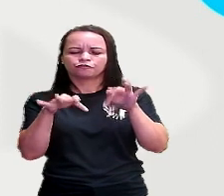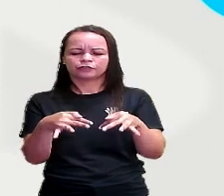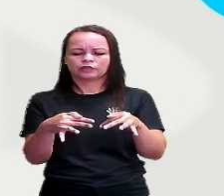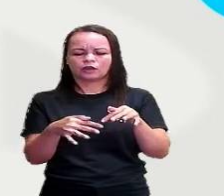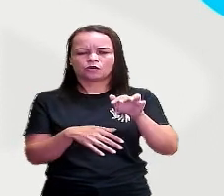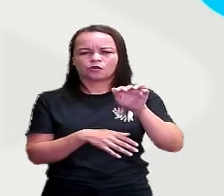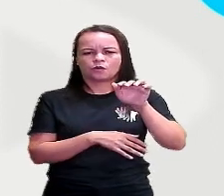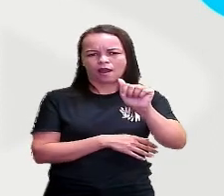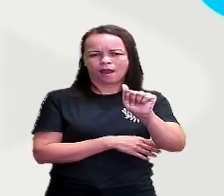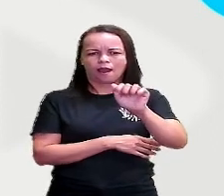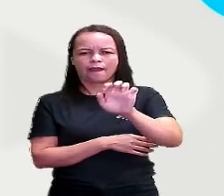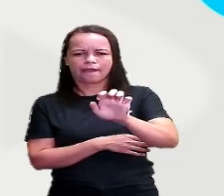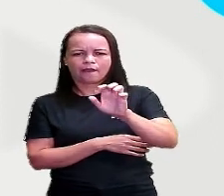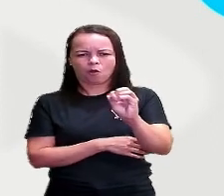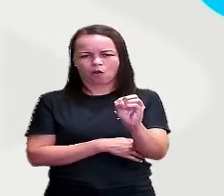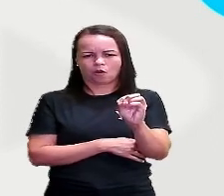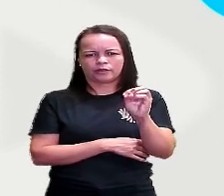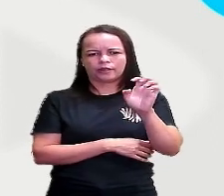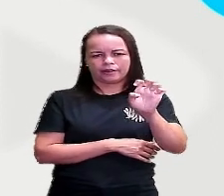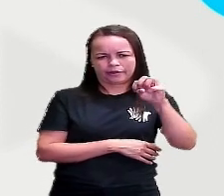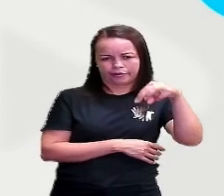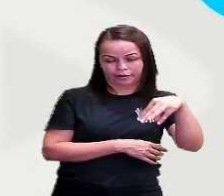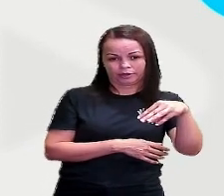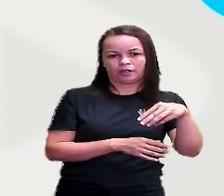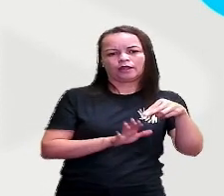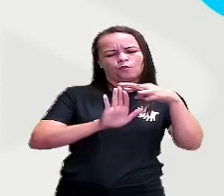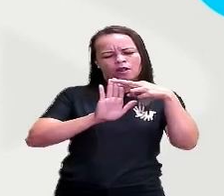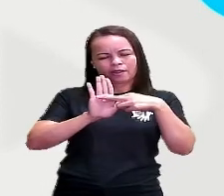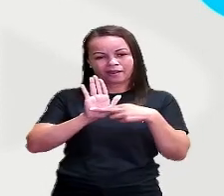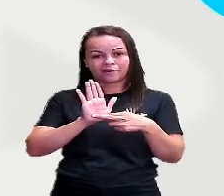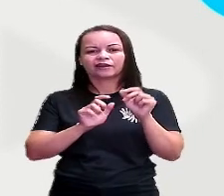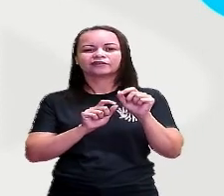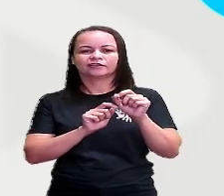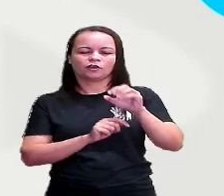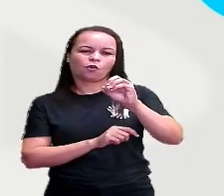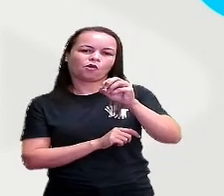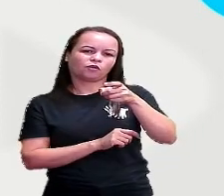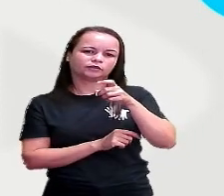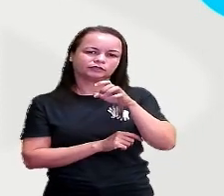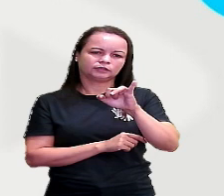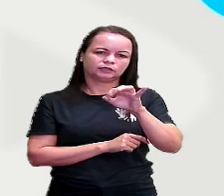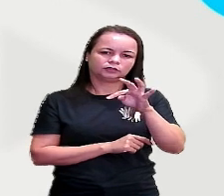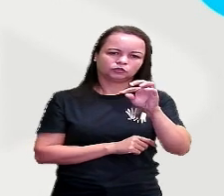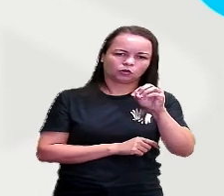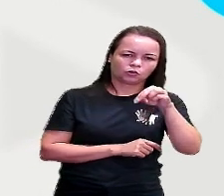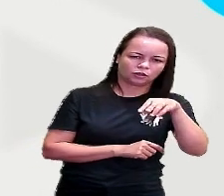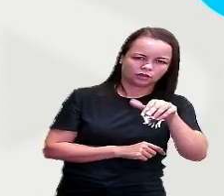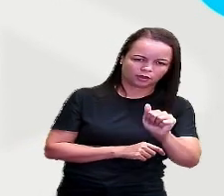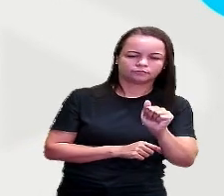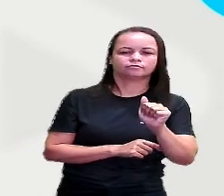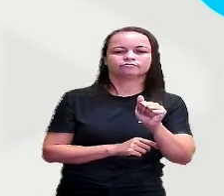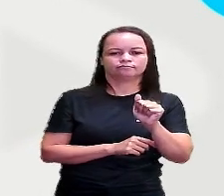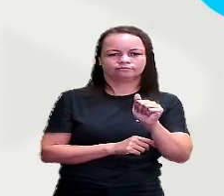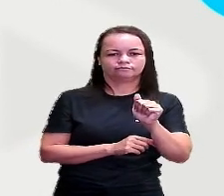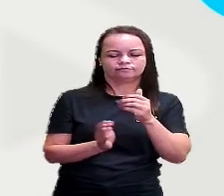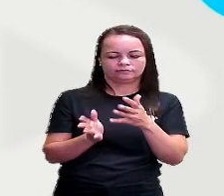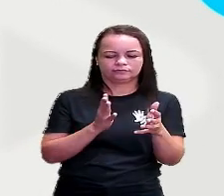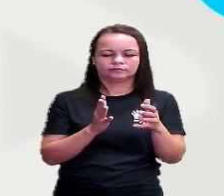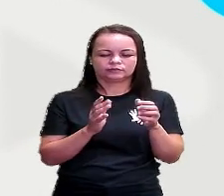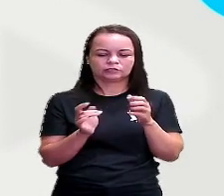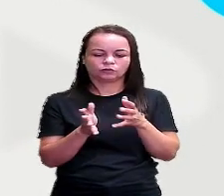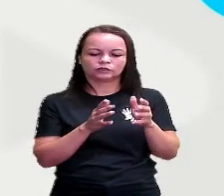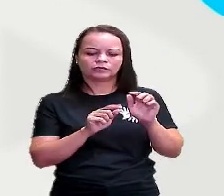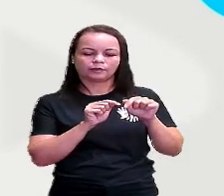E, O e M, a gente sabe que essa aí é uma regra lá da oxítona. Quando termina em oxítona, ela termina em A, E, O